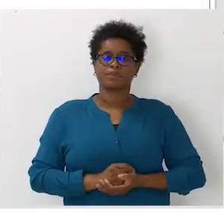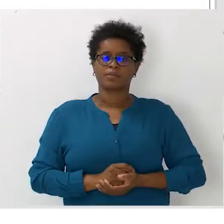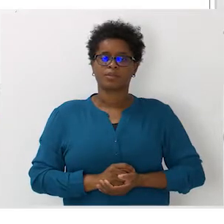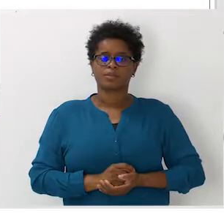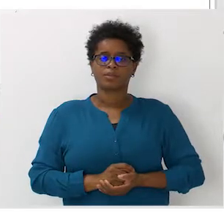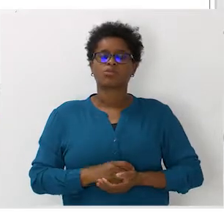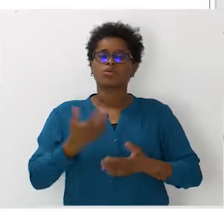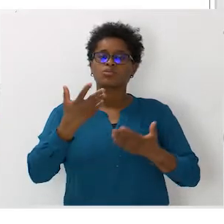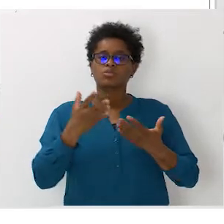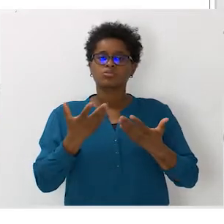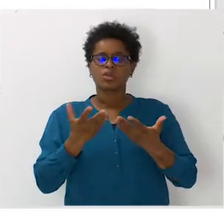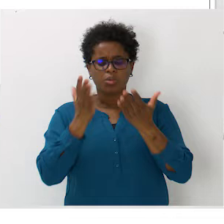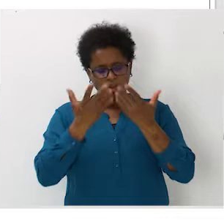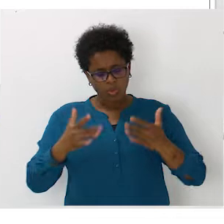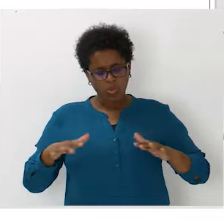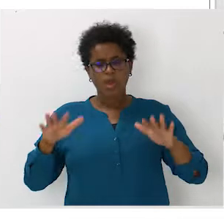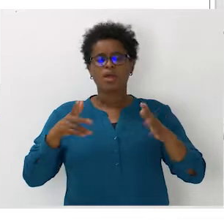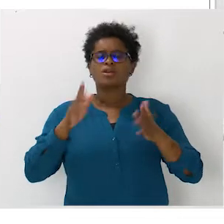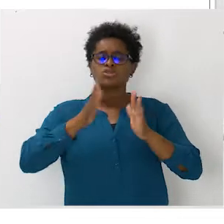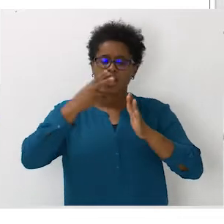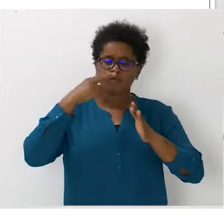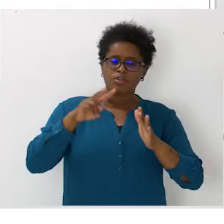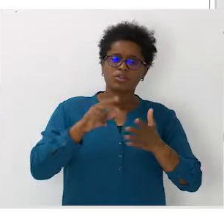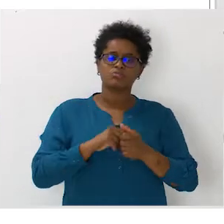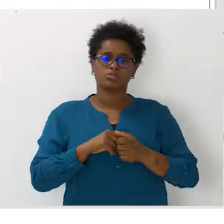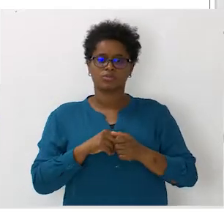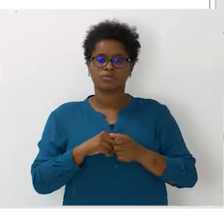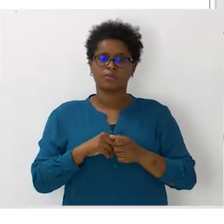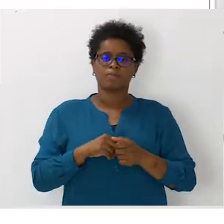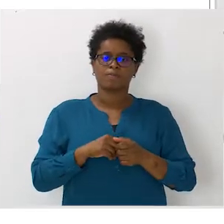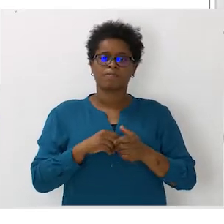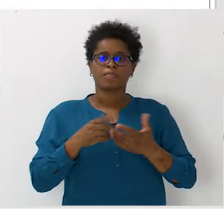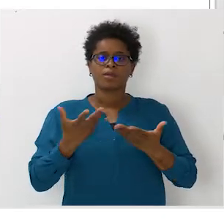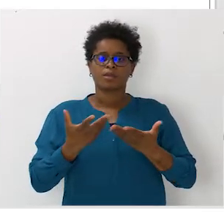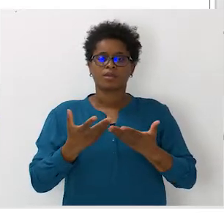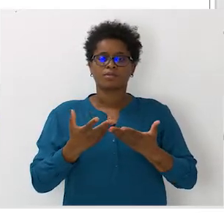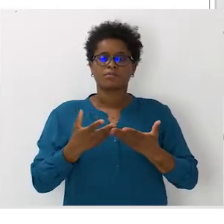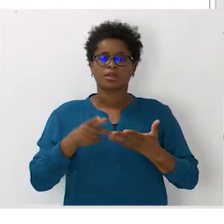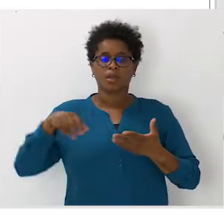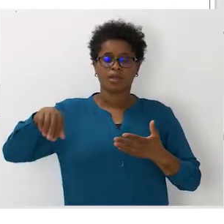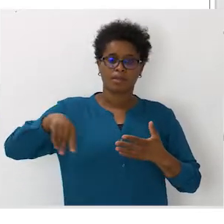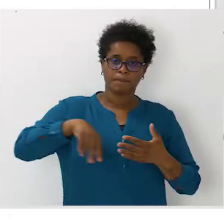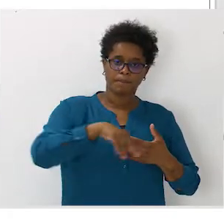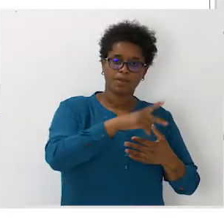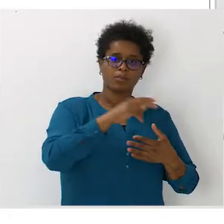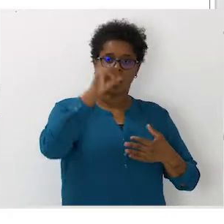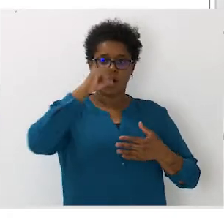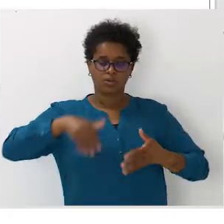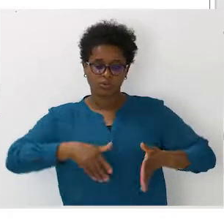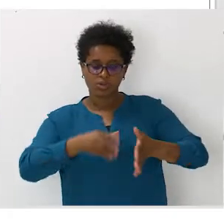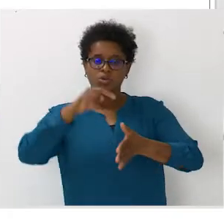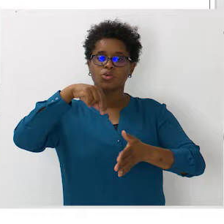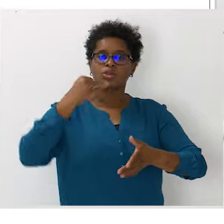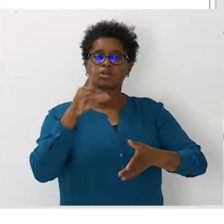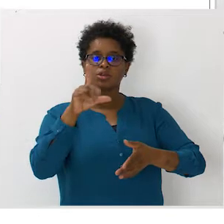Tanto o seu meio natural, já vimos como é o seu meio natural, que é atravessado pelo rio Nilo,